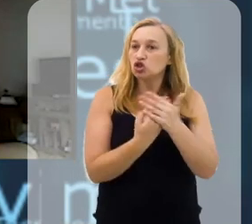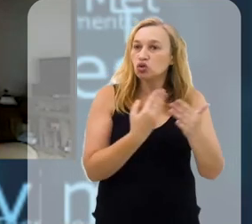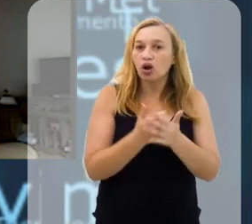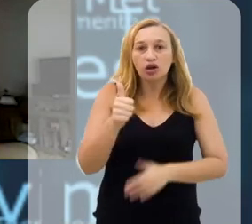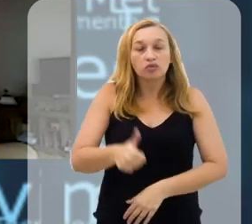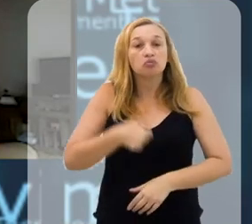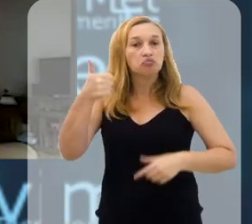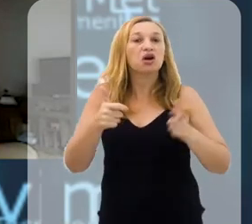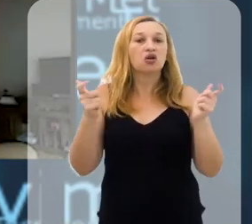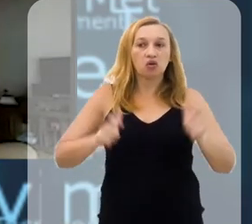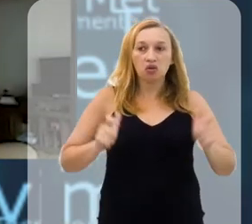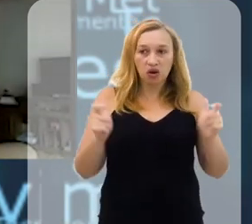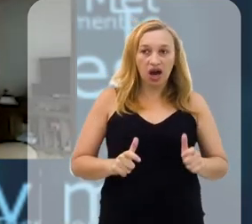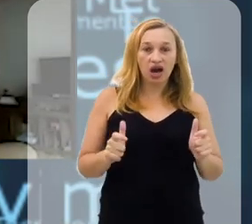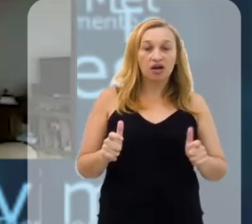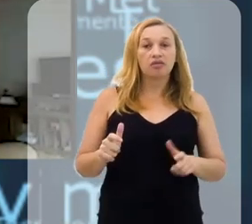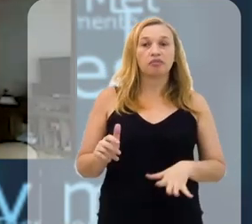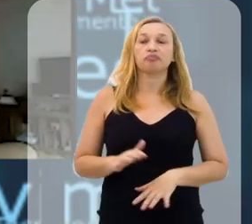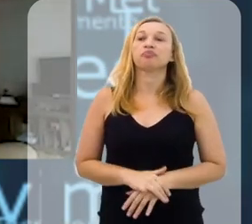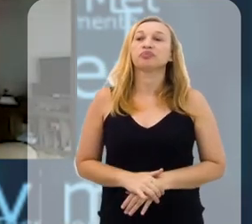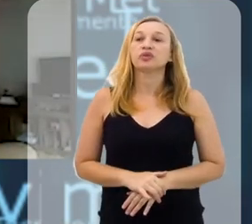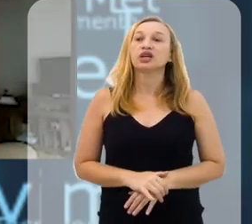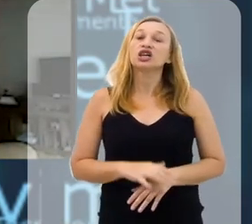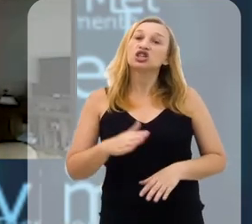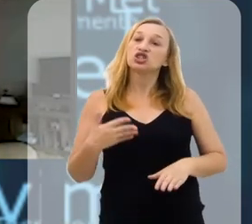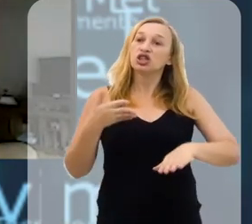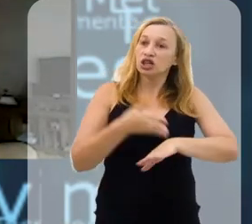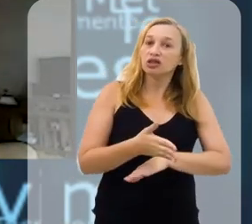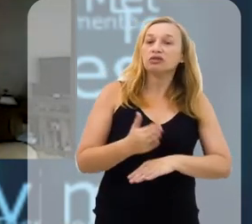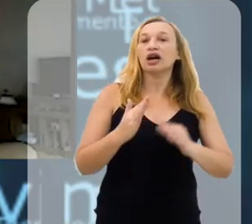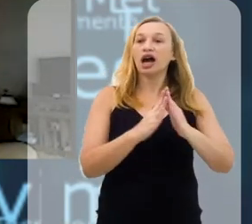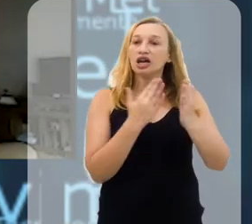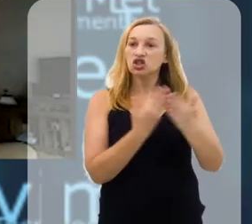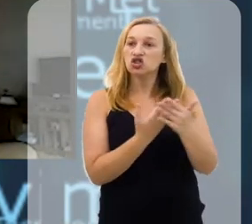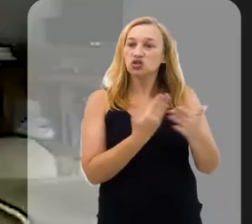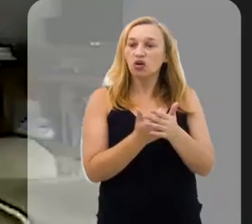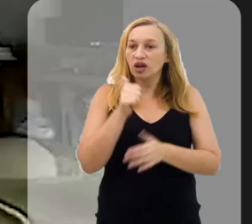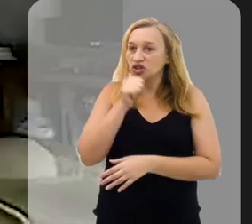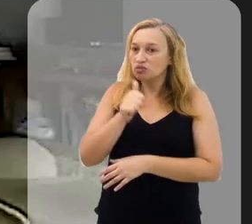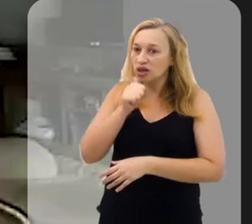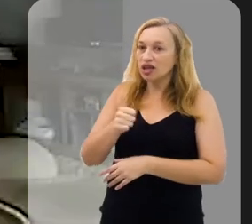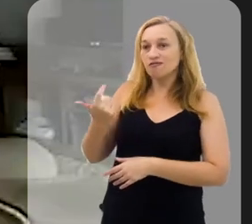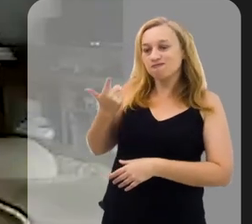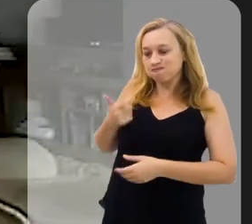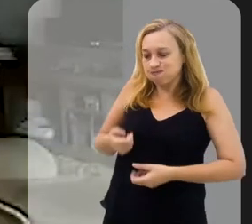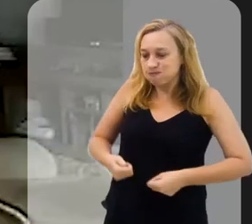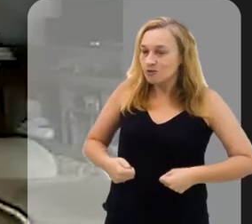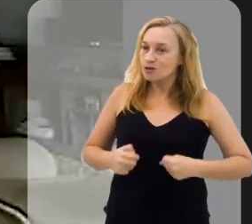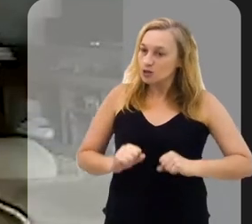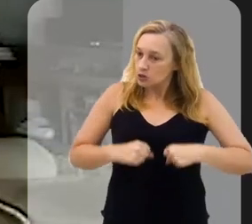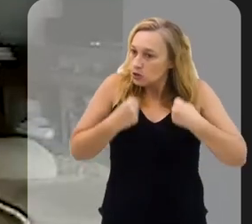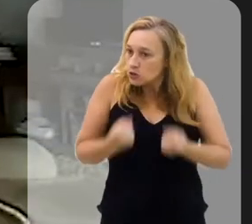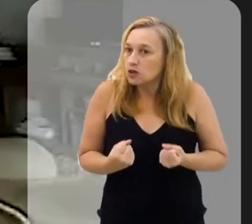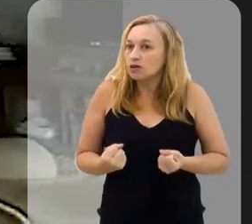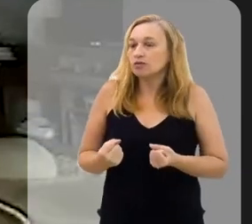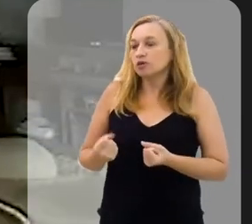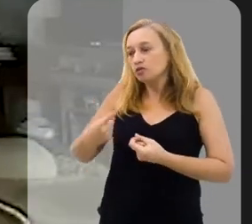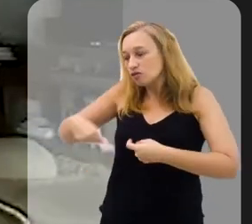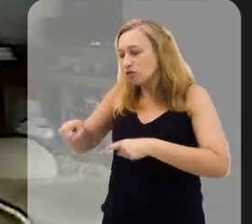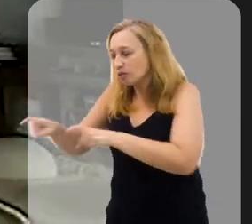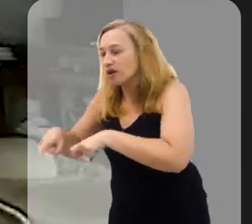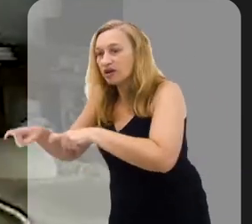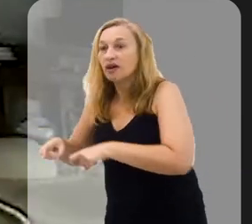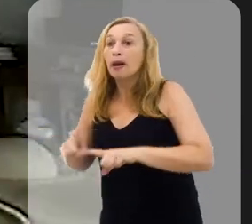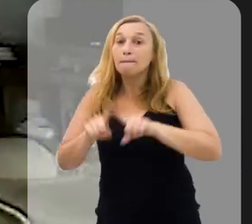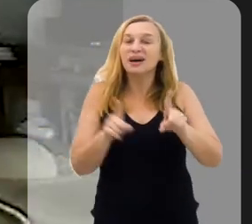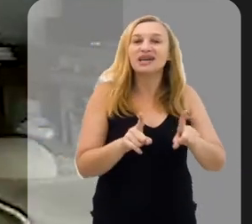que mudou muito a nossa região também, né? E vindo essa creche, as mulheres pegaram no pesado mesmo, né? Vieram para a